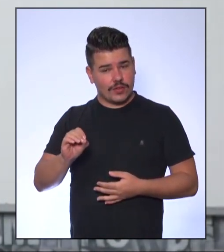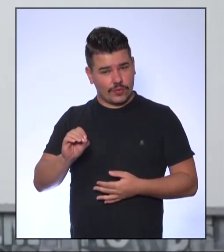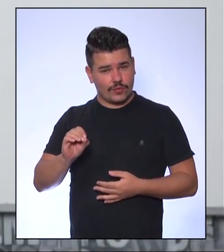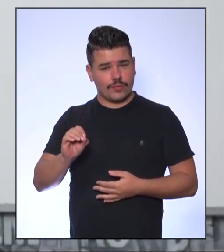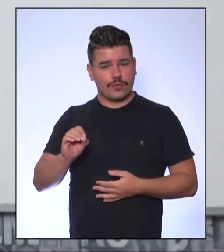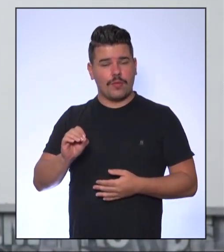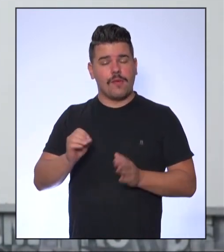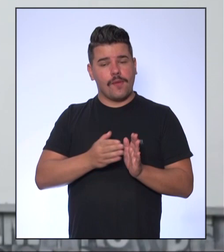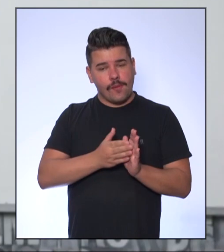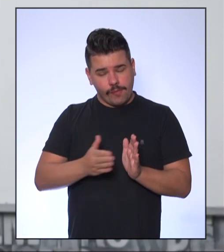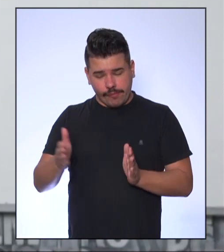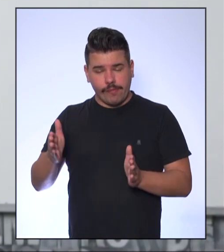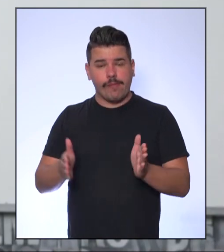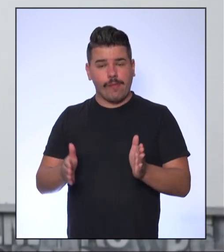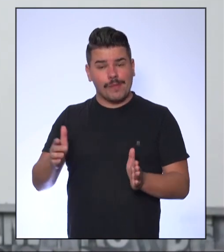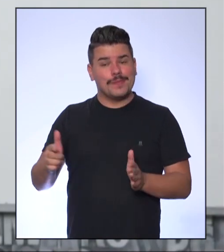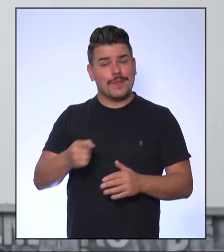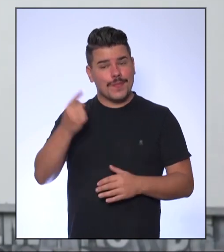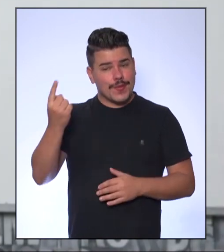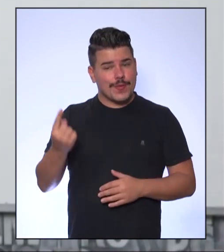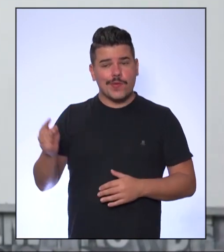elemento, que é